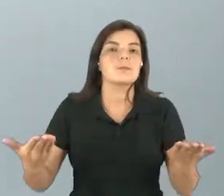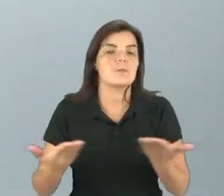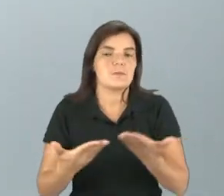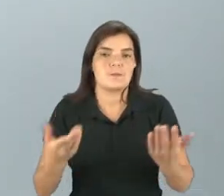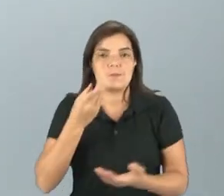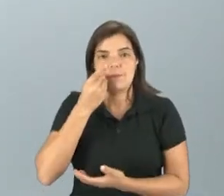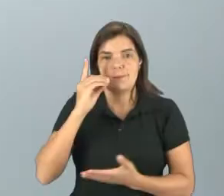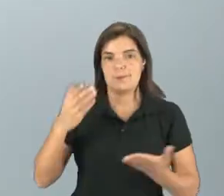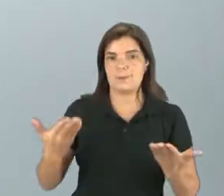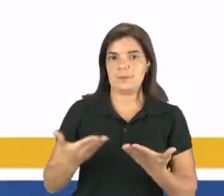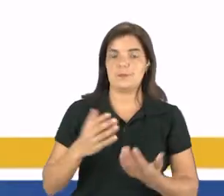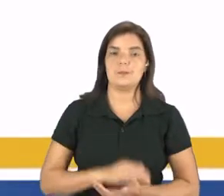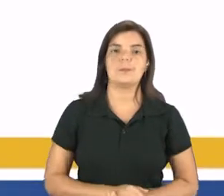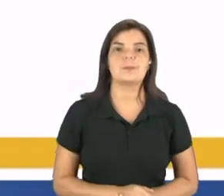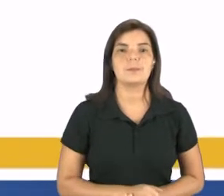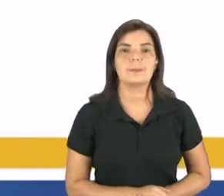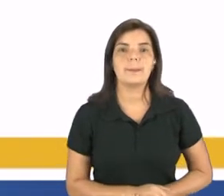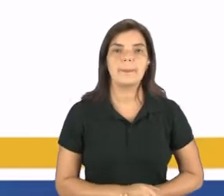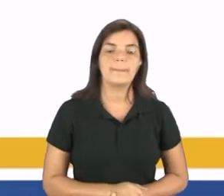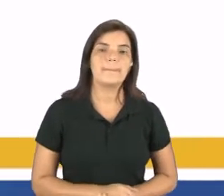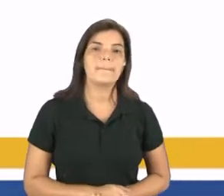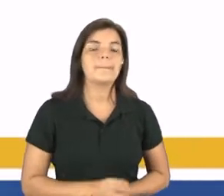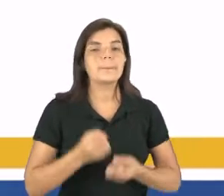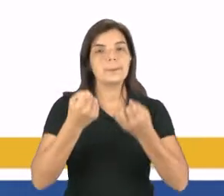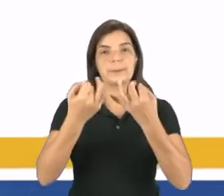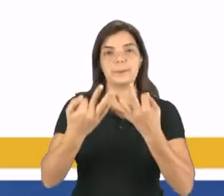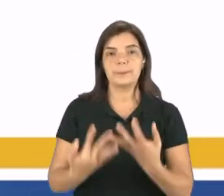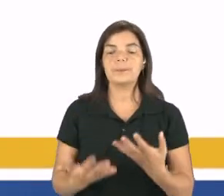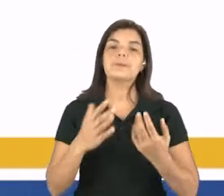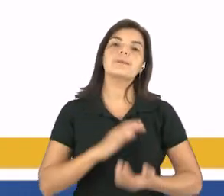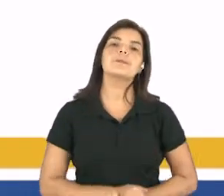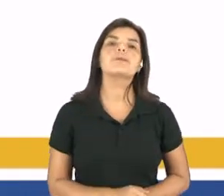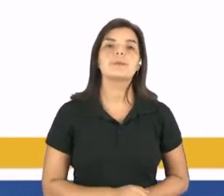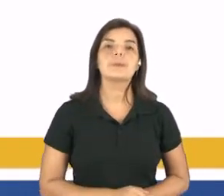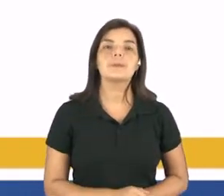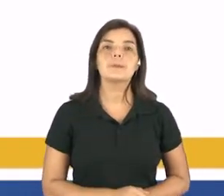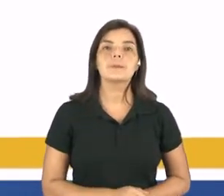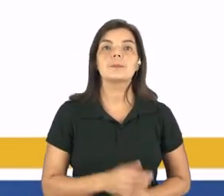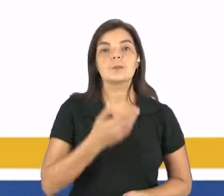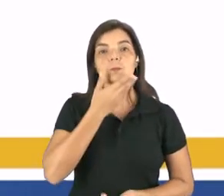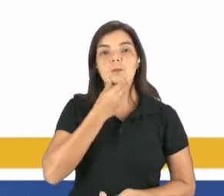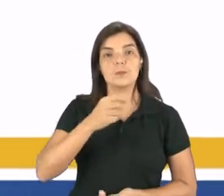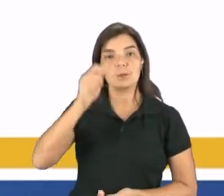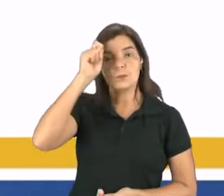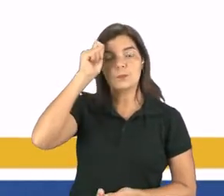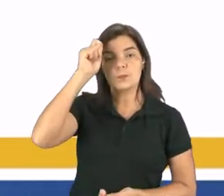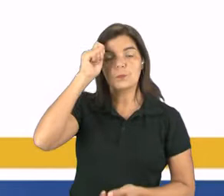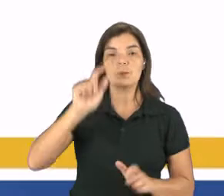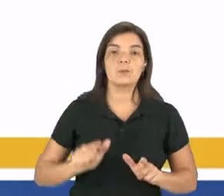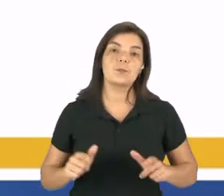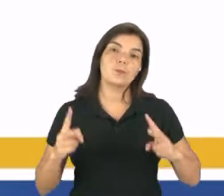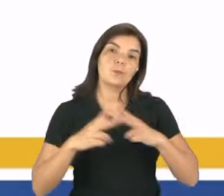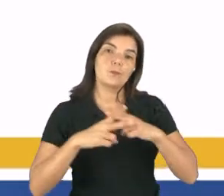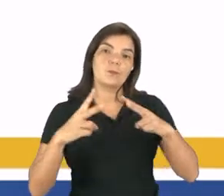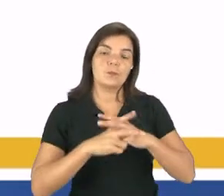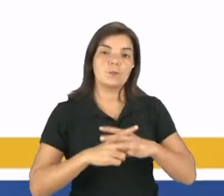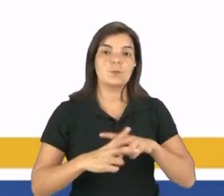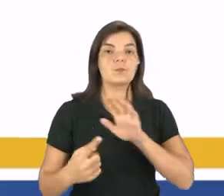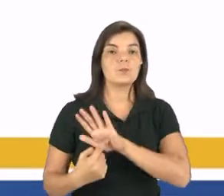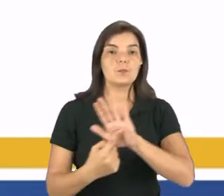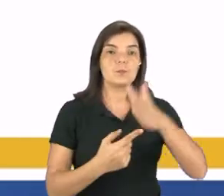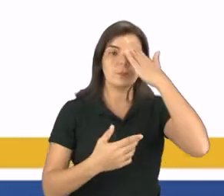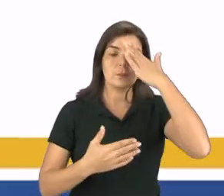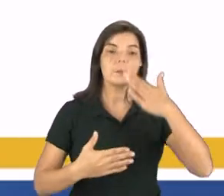dias atuais. Vamos lá. Conceito, né? Segundo esse autor, a luta é a forma de expressão corporal